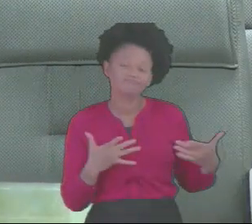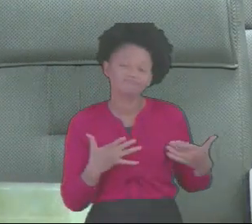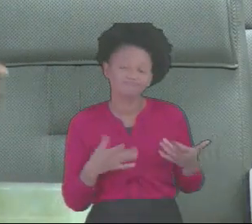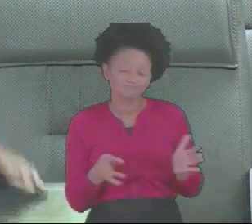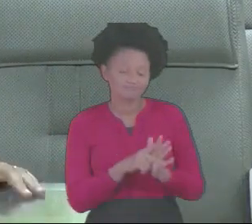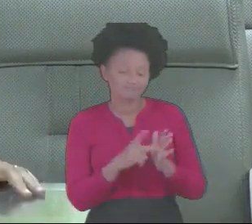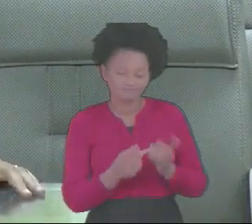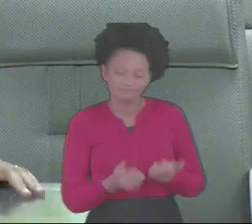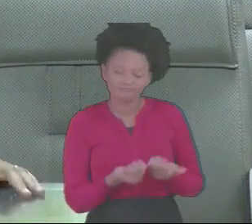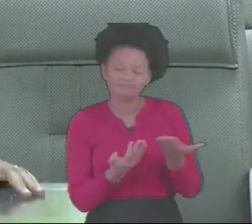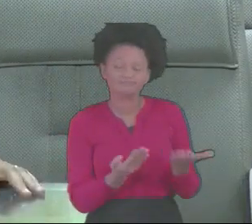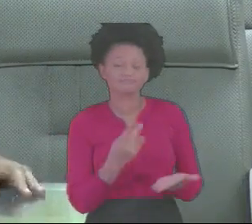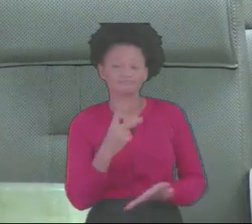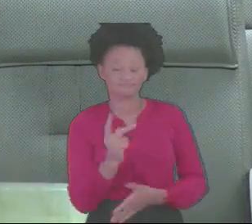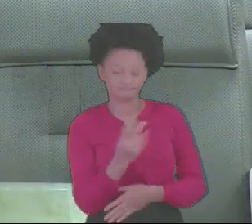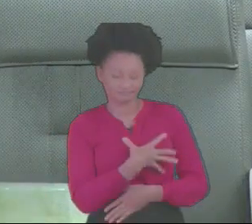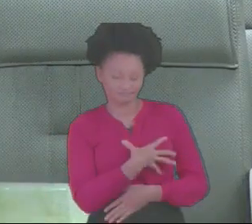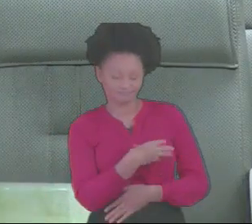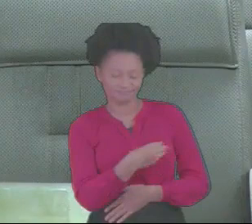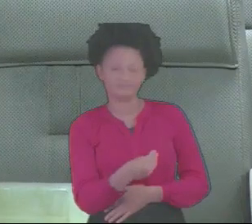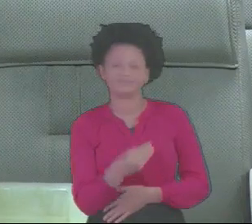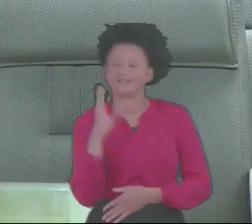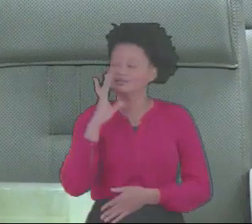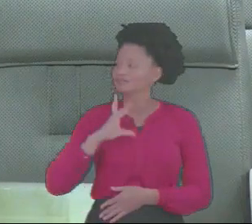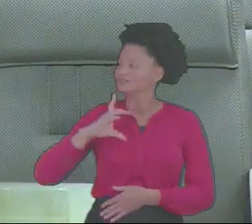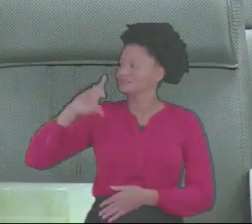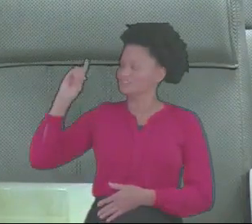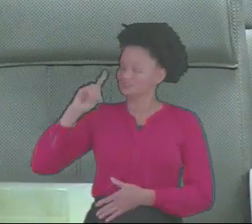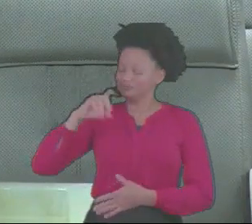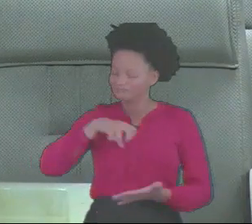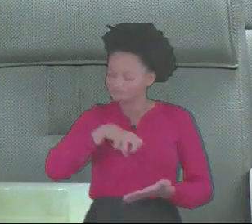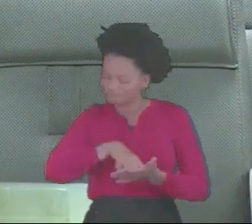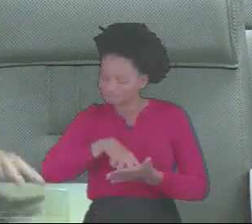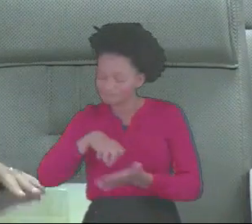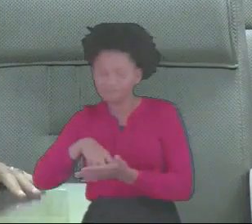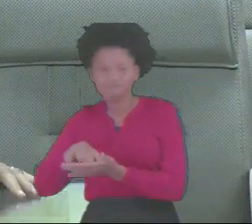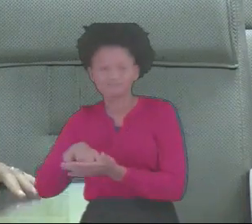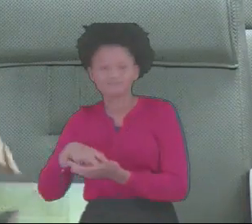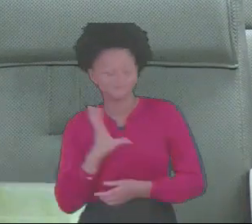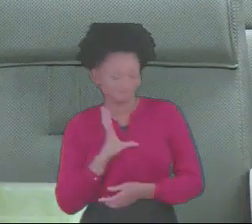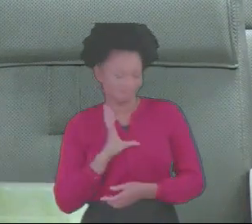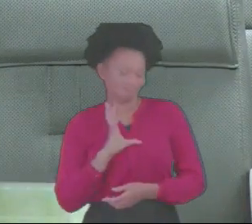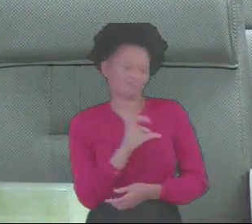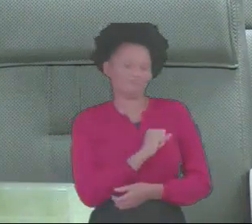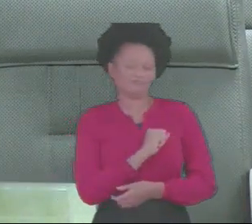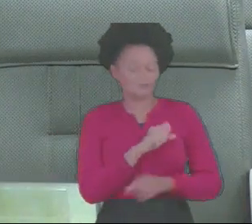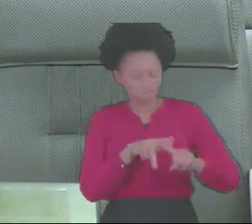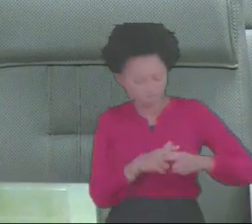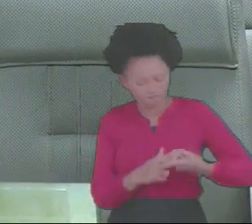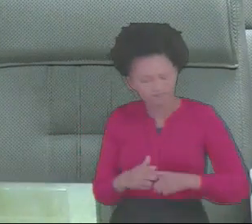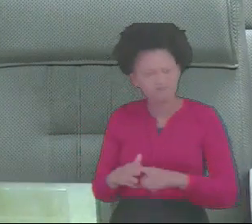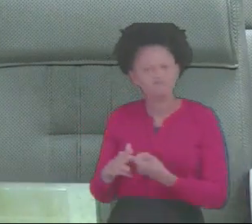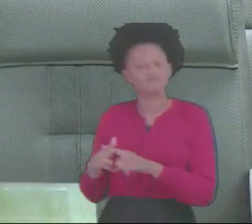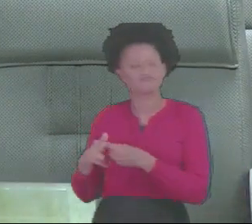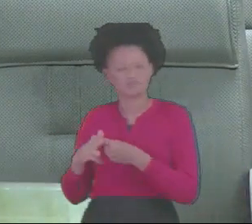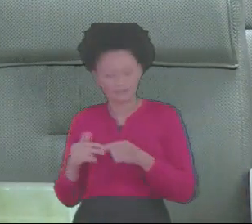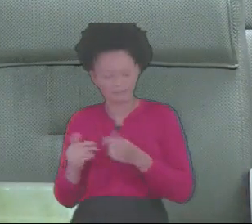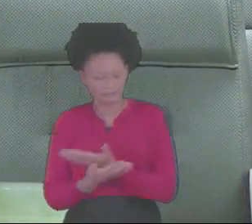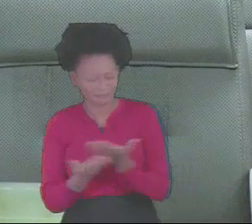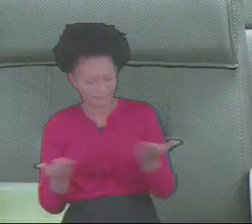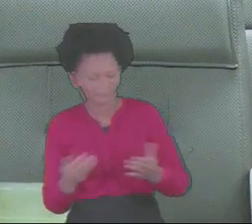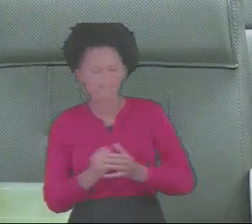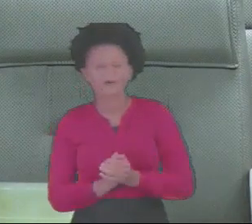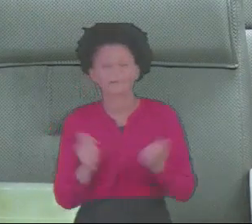seu filho a Deus castiga quem ama para corrigir para colocar no prumo para que